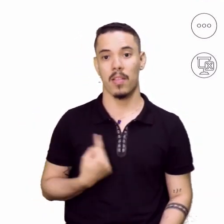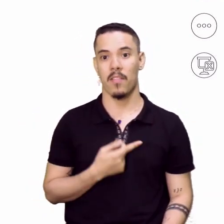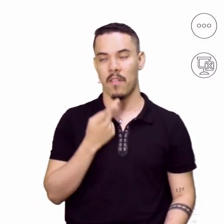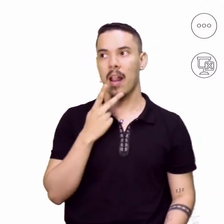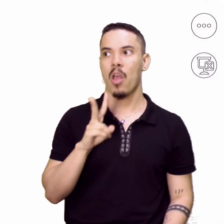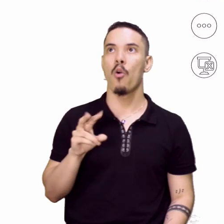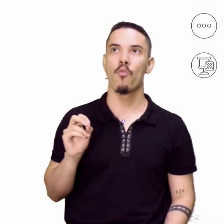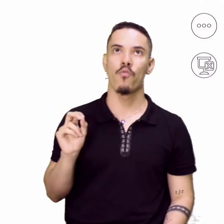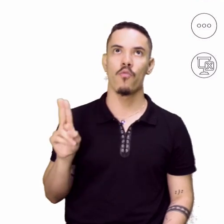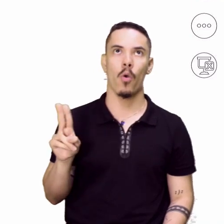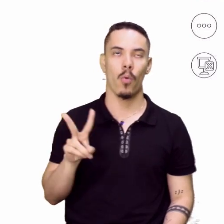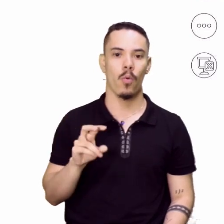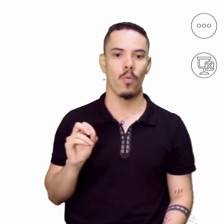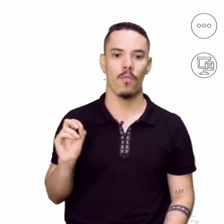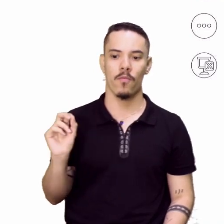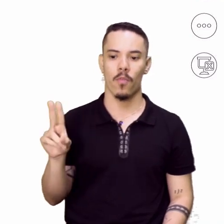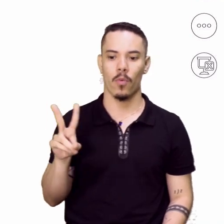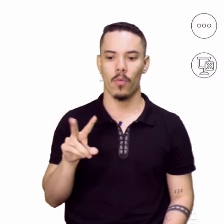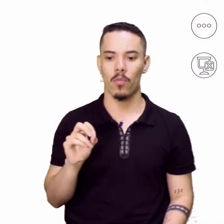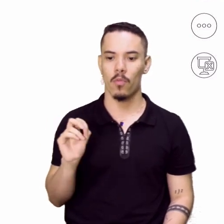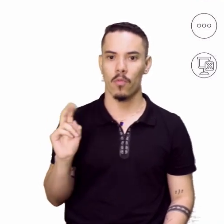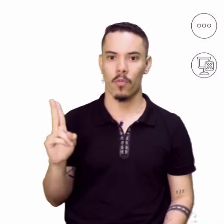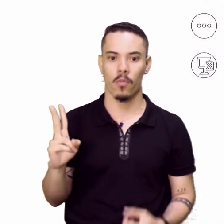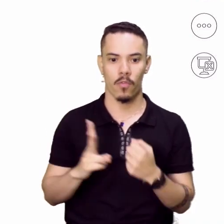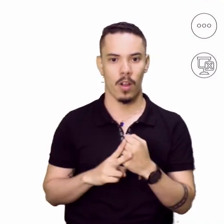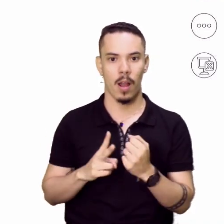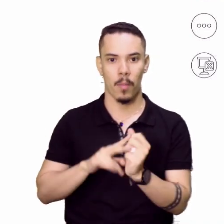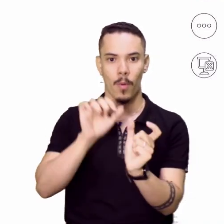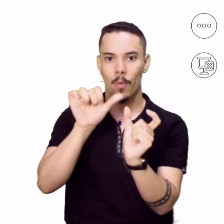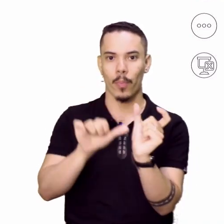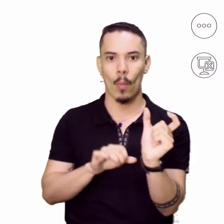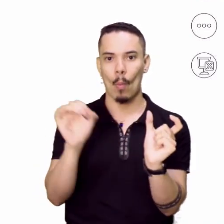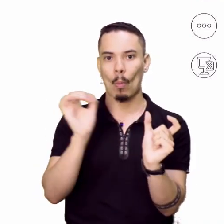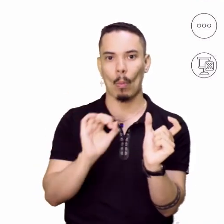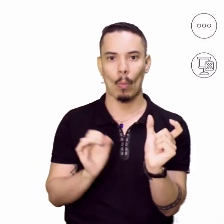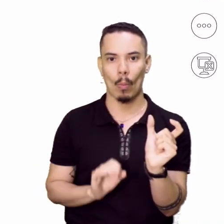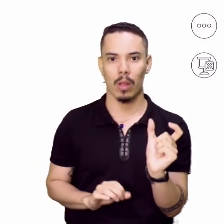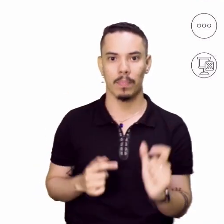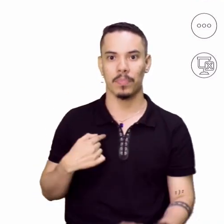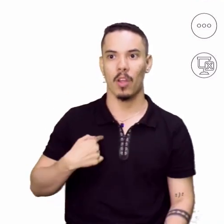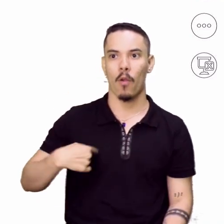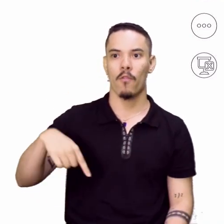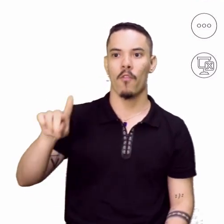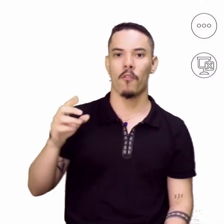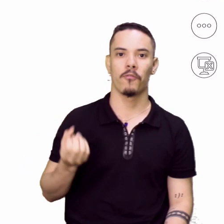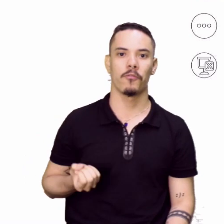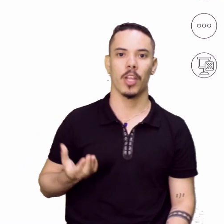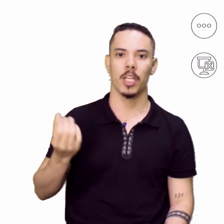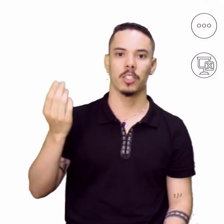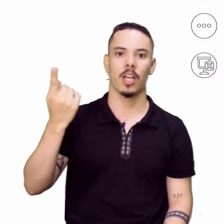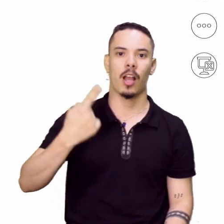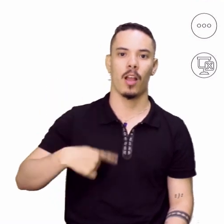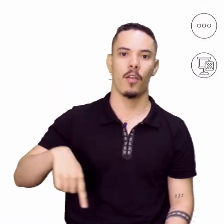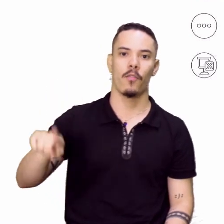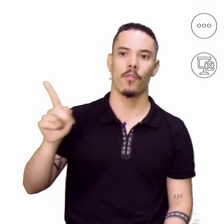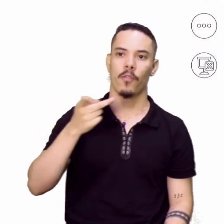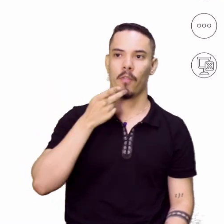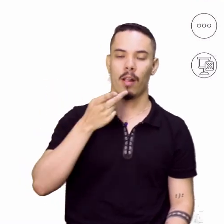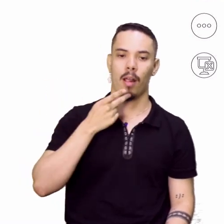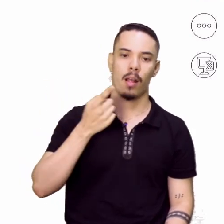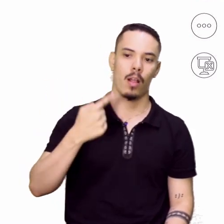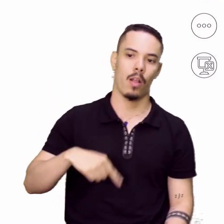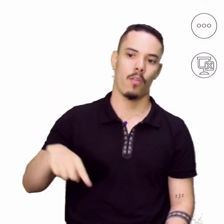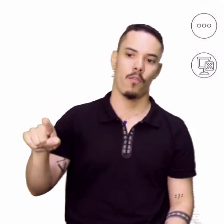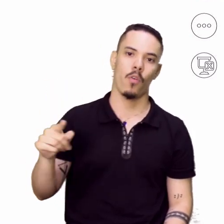eu vou eu vou e o verbo sem conjugação né eu vou viajar eu vou falar eu vou comer